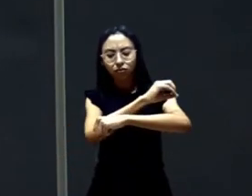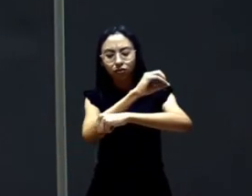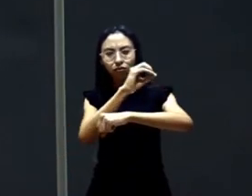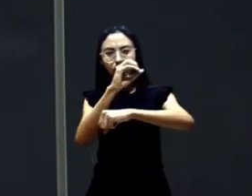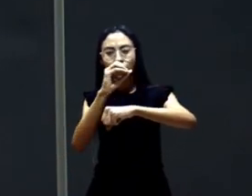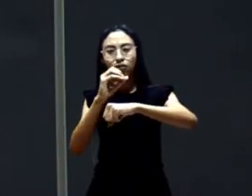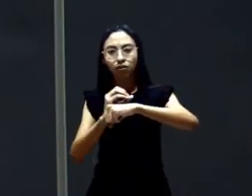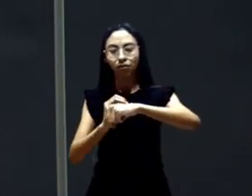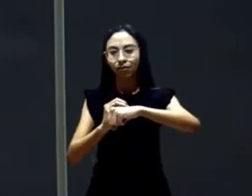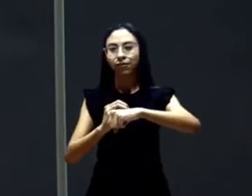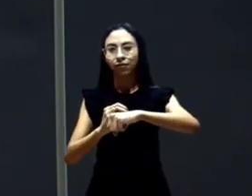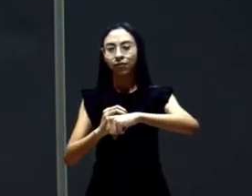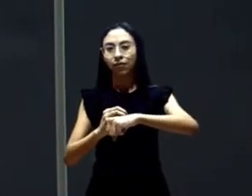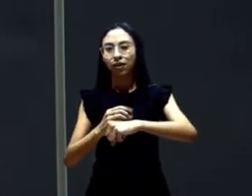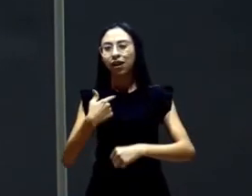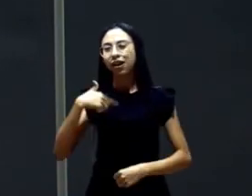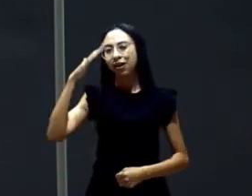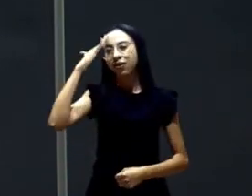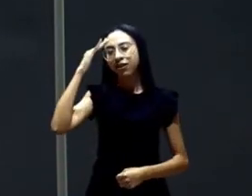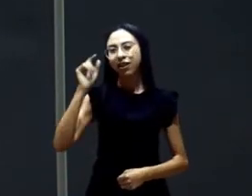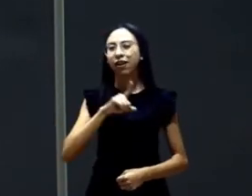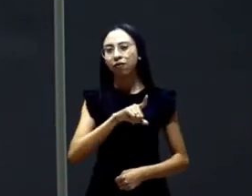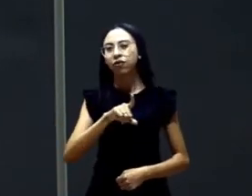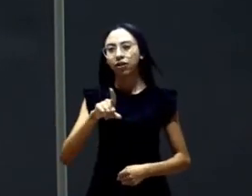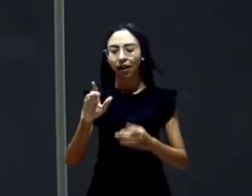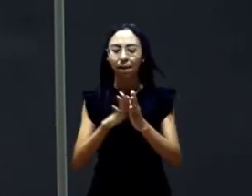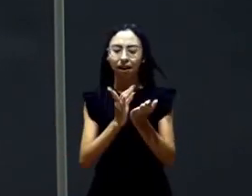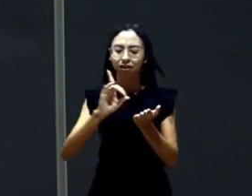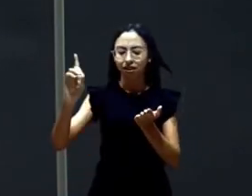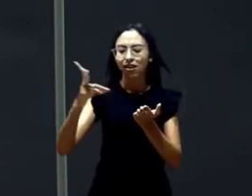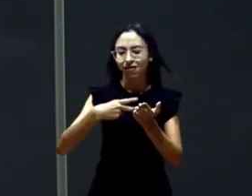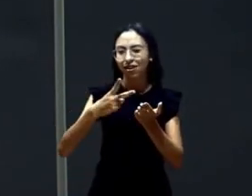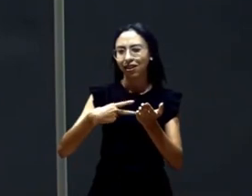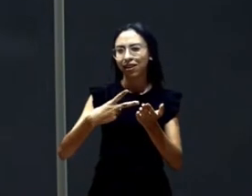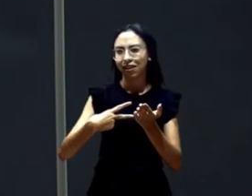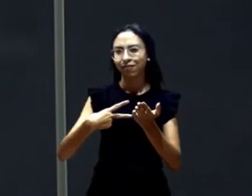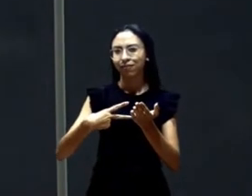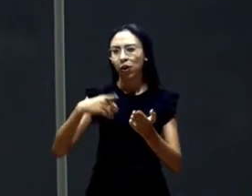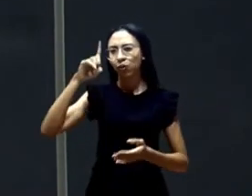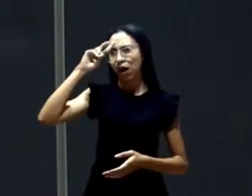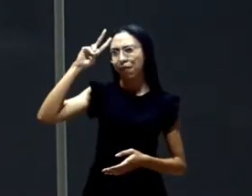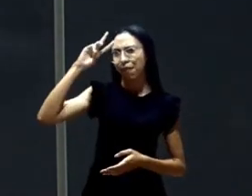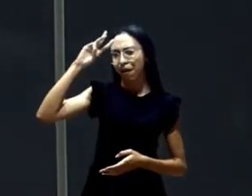Sei que é seu costume fazer isso todo dia, meditar um pouquinho na palavra de